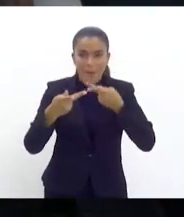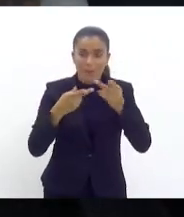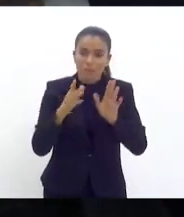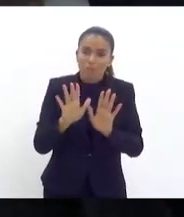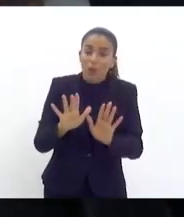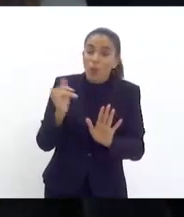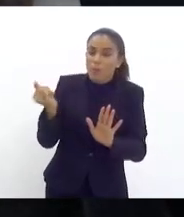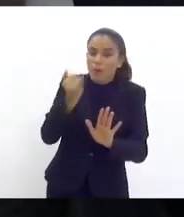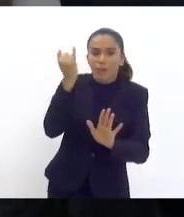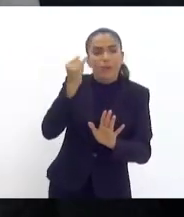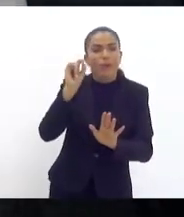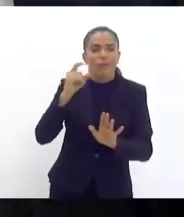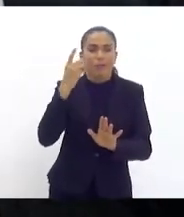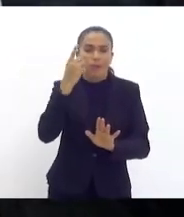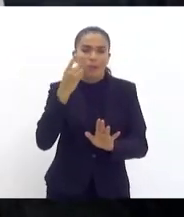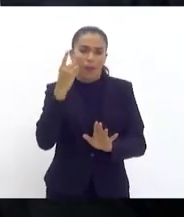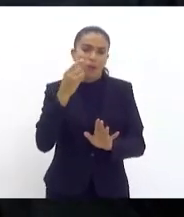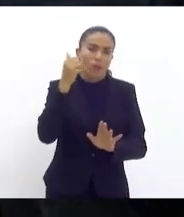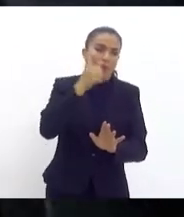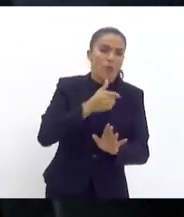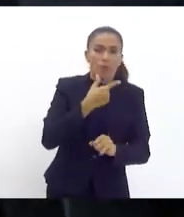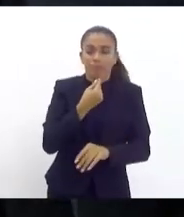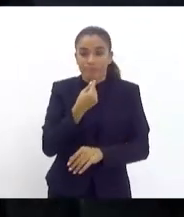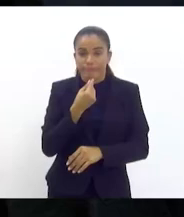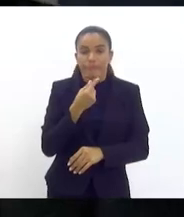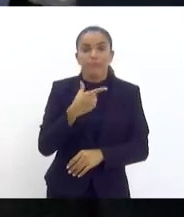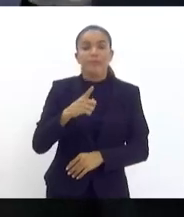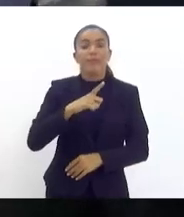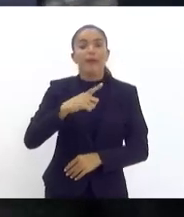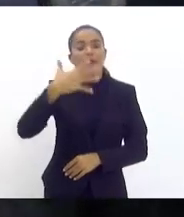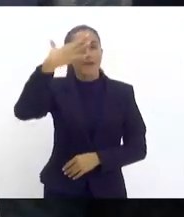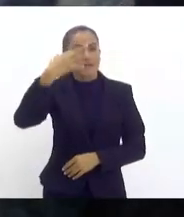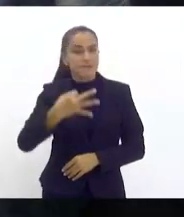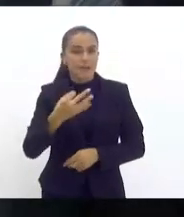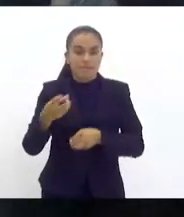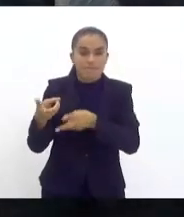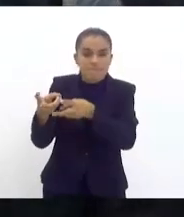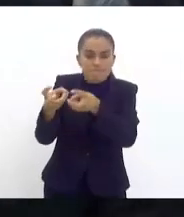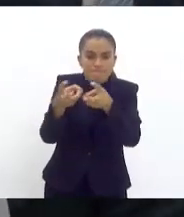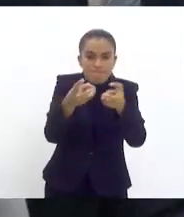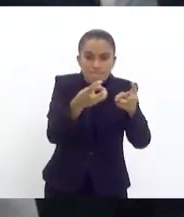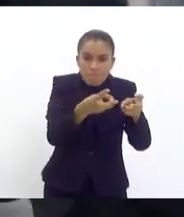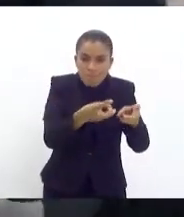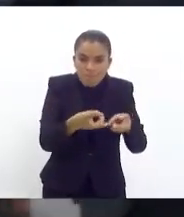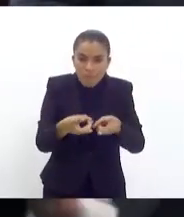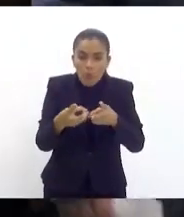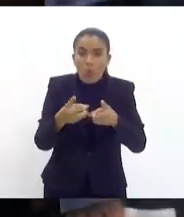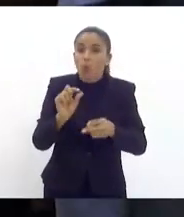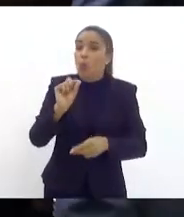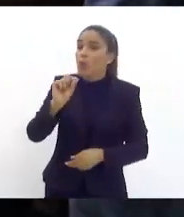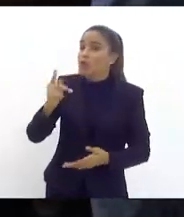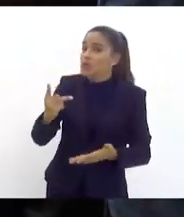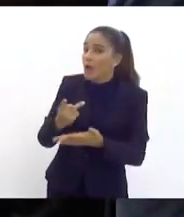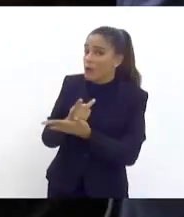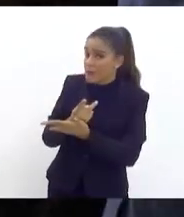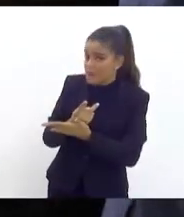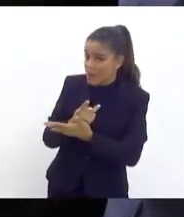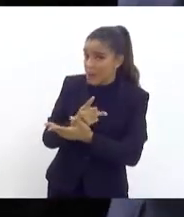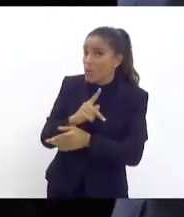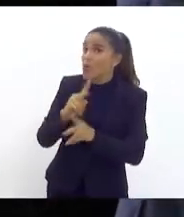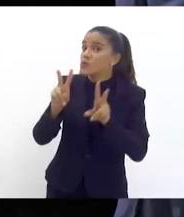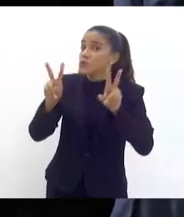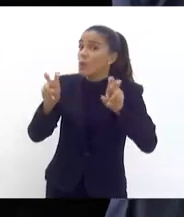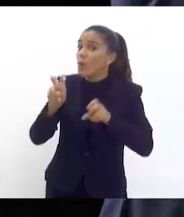só todos os deputados e deputadas tenham a exata percepção do que está acontecendo e do que está sendo